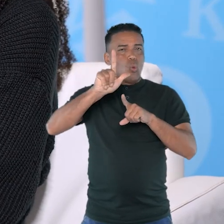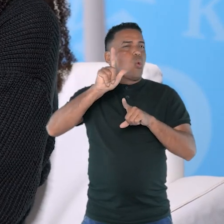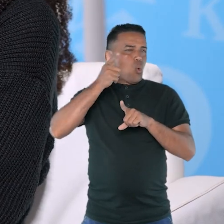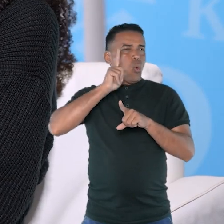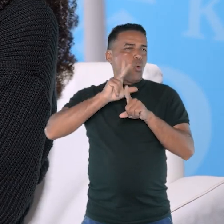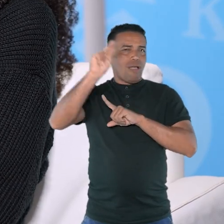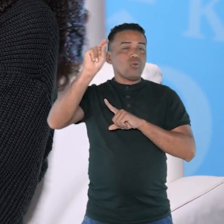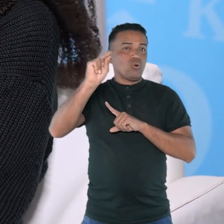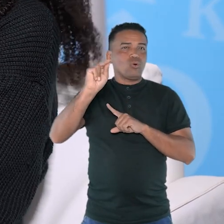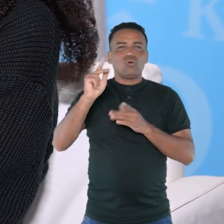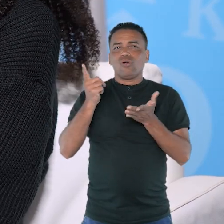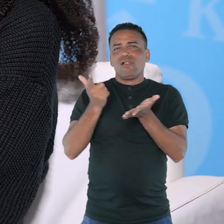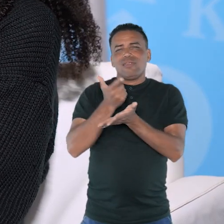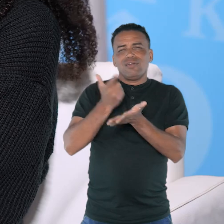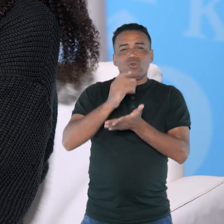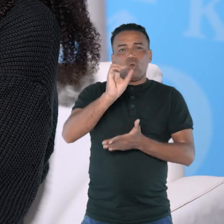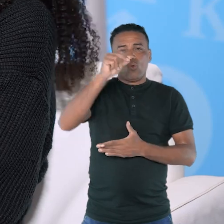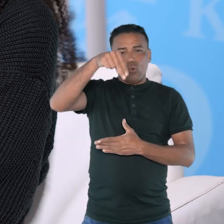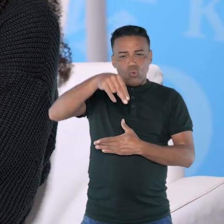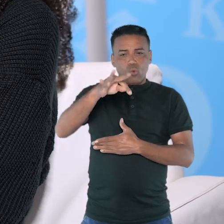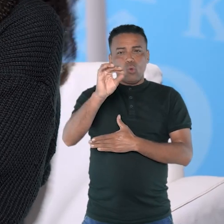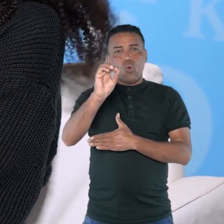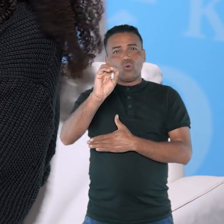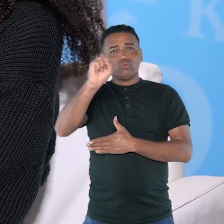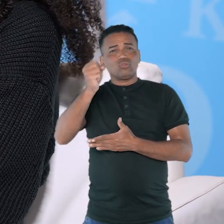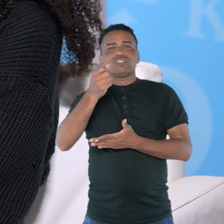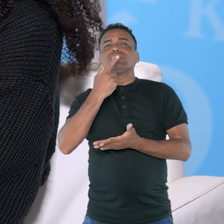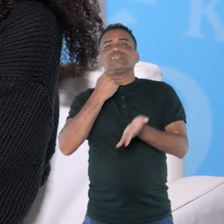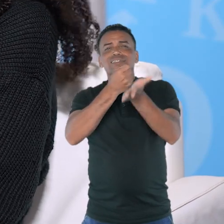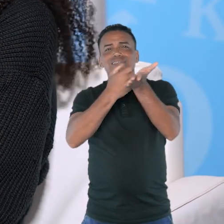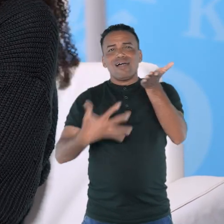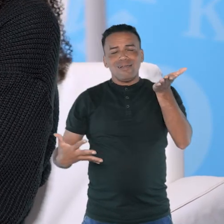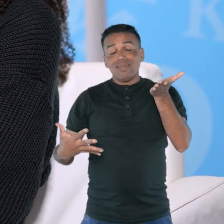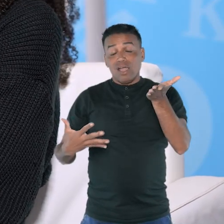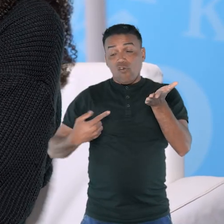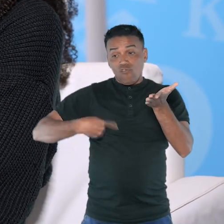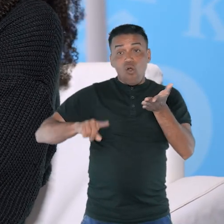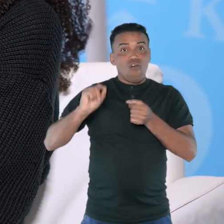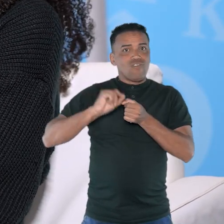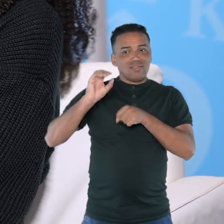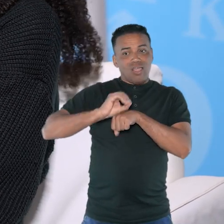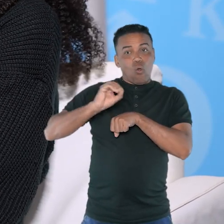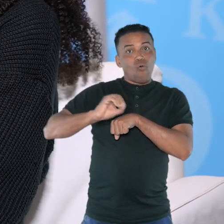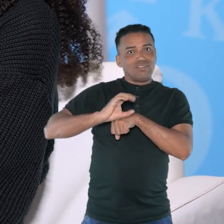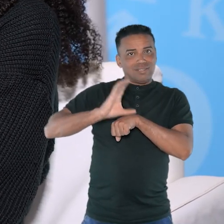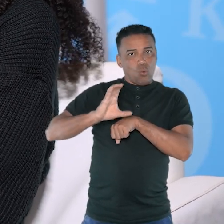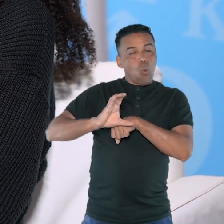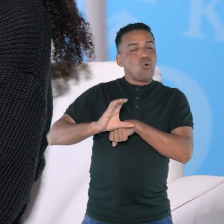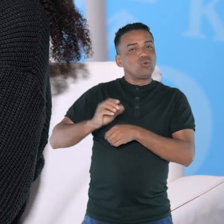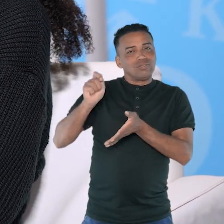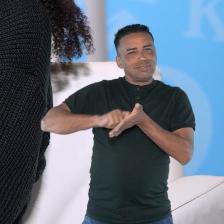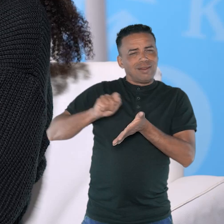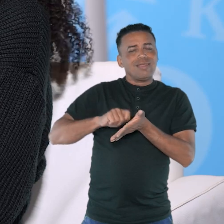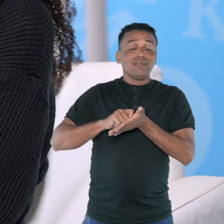também que eu amo, e já era um escritor que eu amava, e falei, nossa, vou fazer uma oficina de escrita com ele, que eu nunca tinha feito, apesar de ser